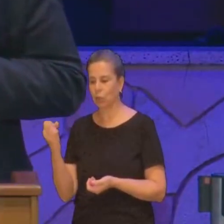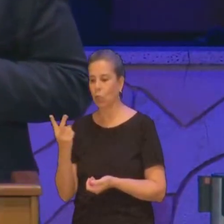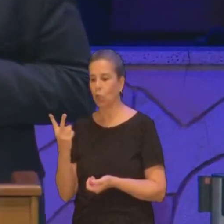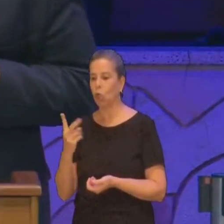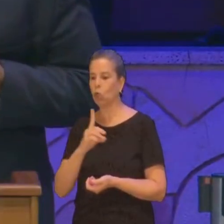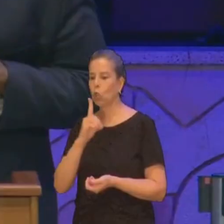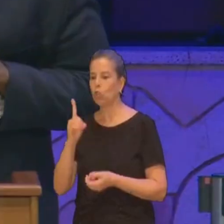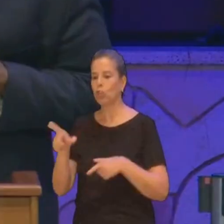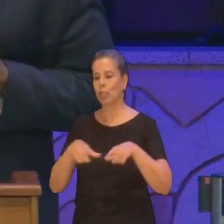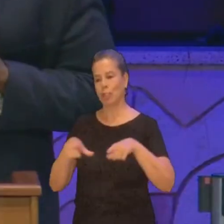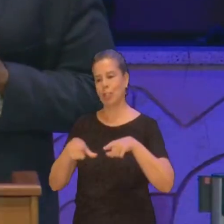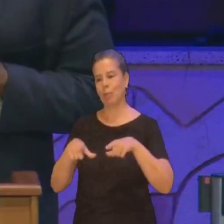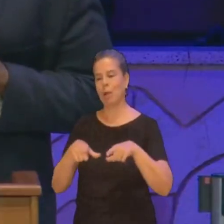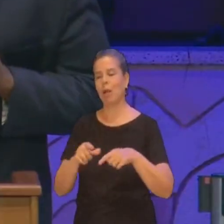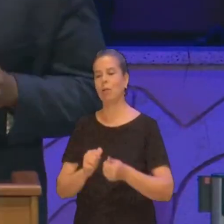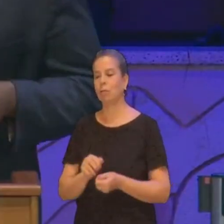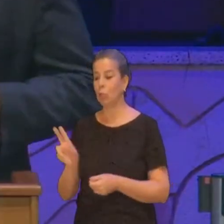trabalho.